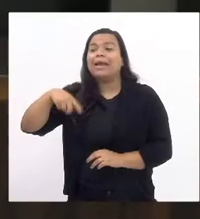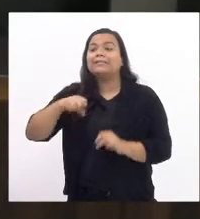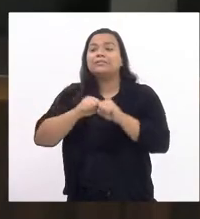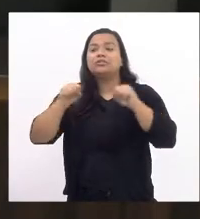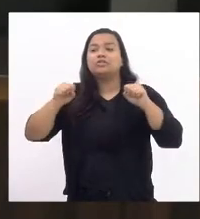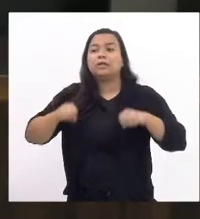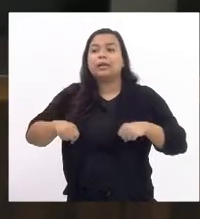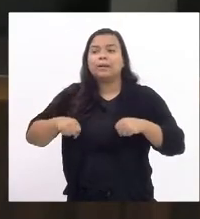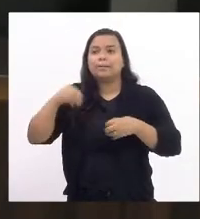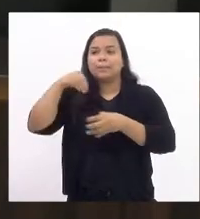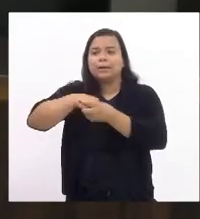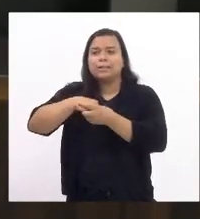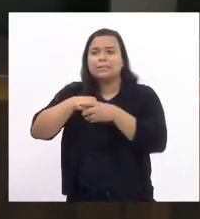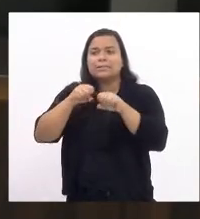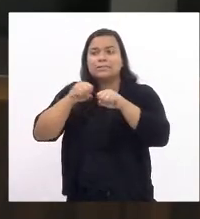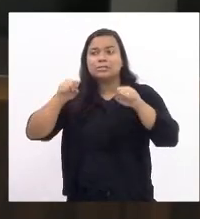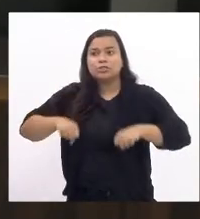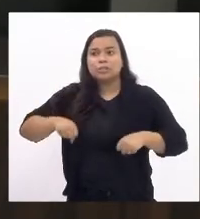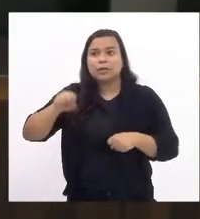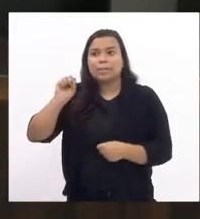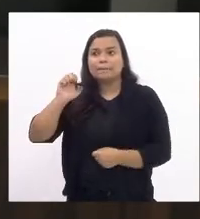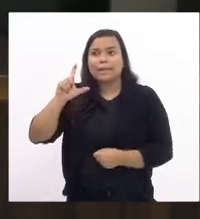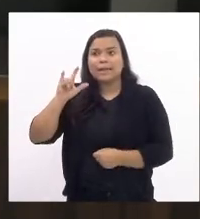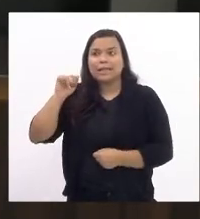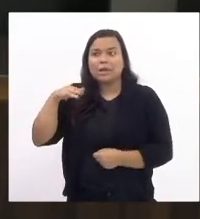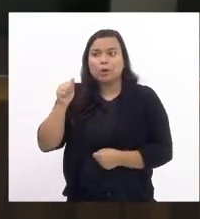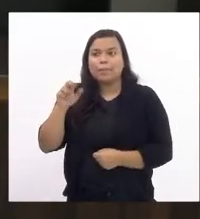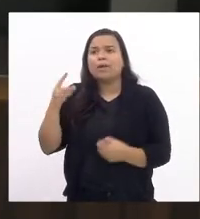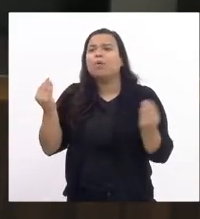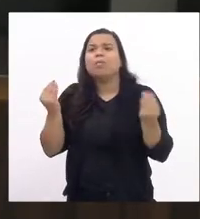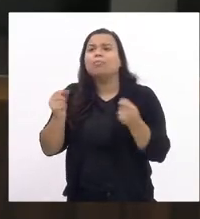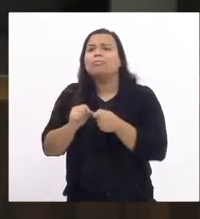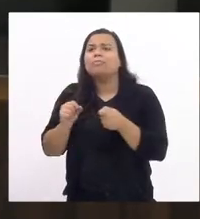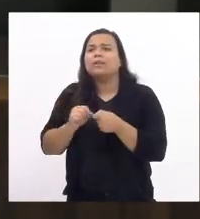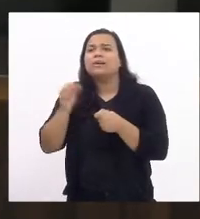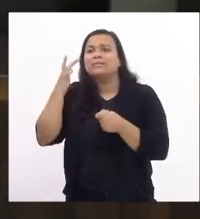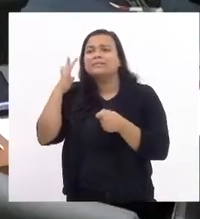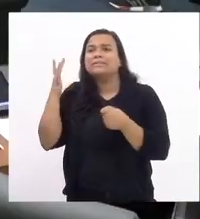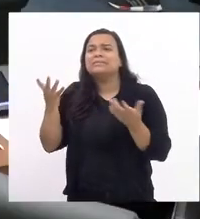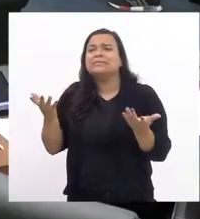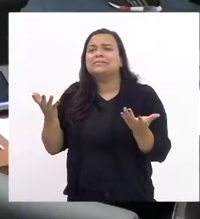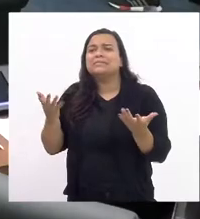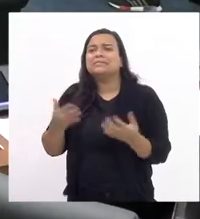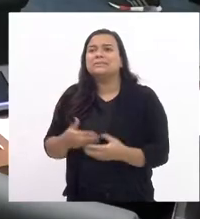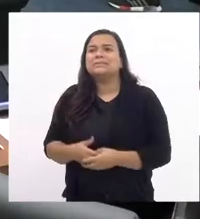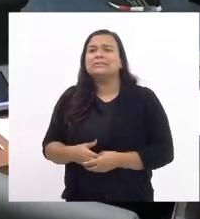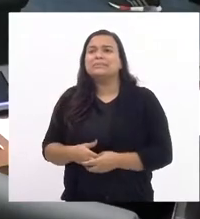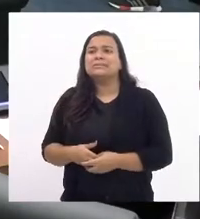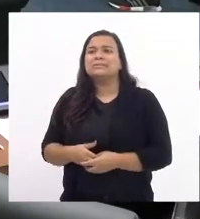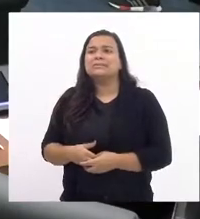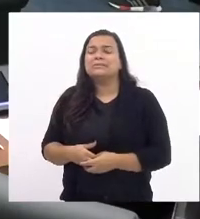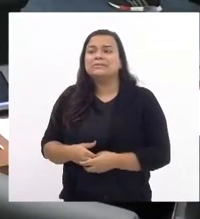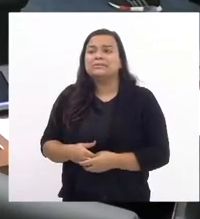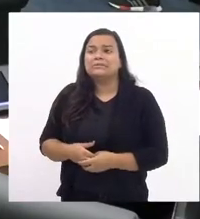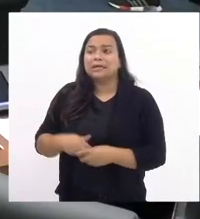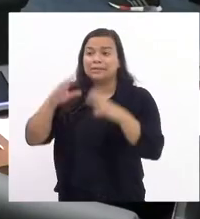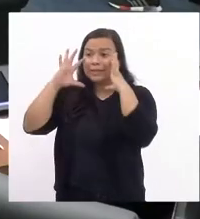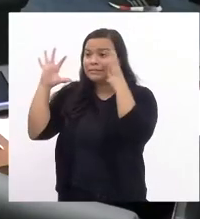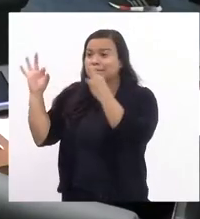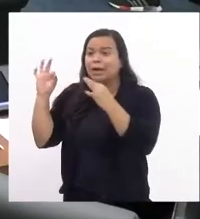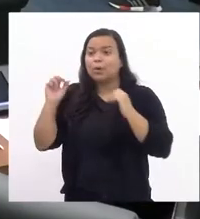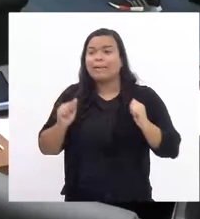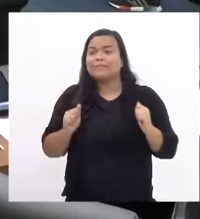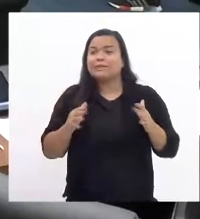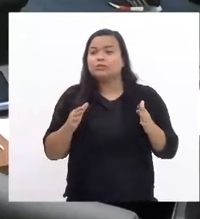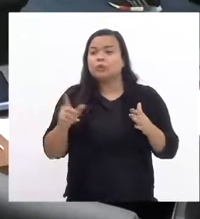Eliomar. Por favor. Como é que eu faço? Pois é. Atenção, assessoria, deputado